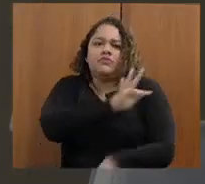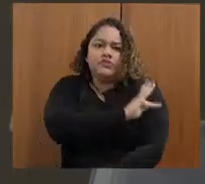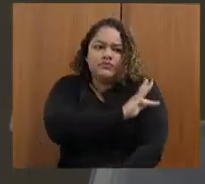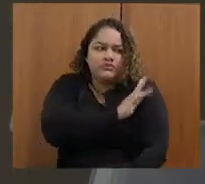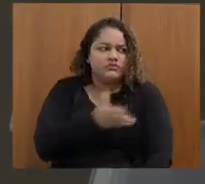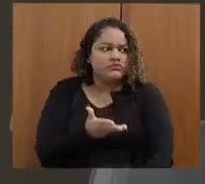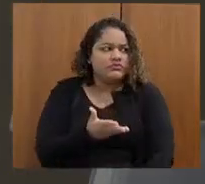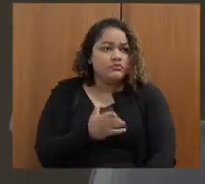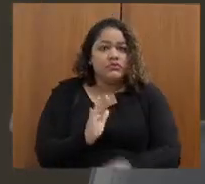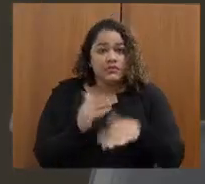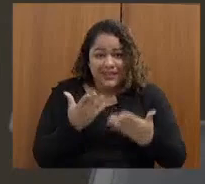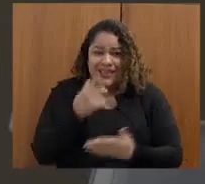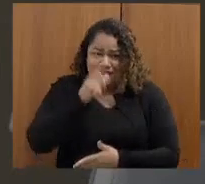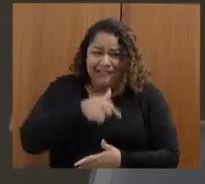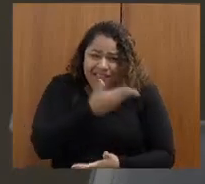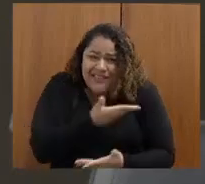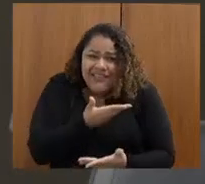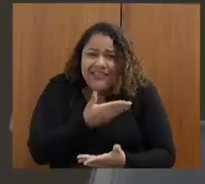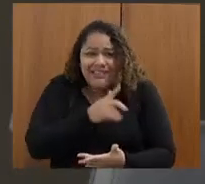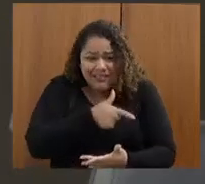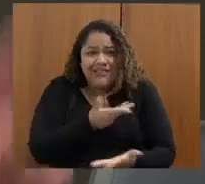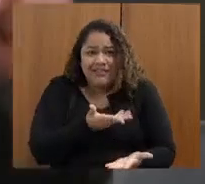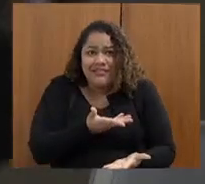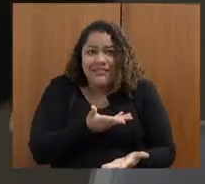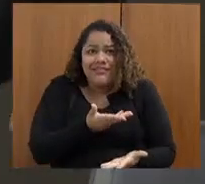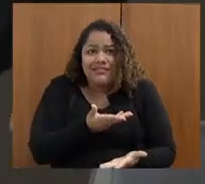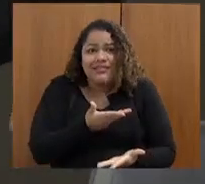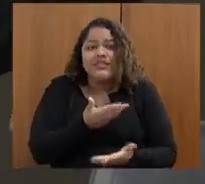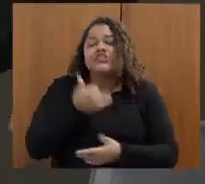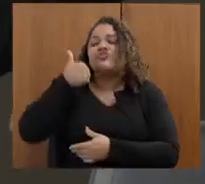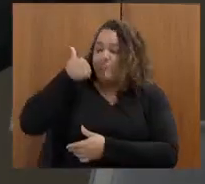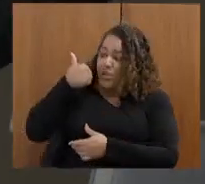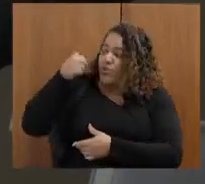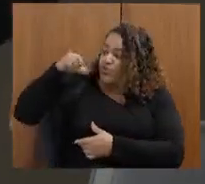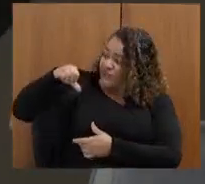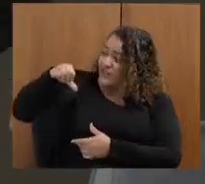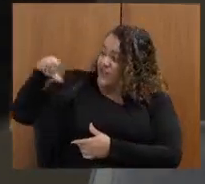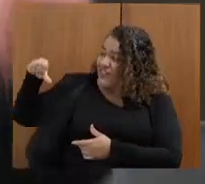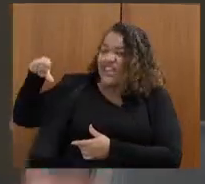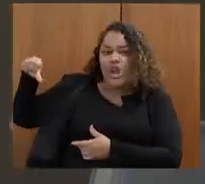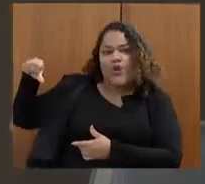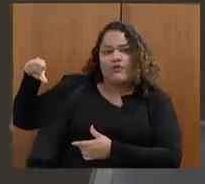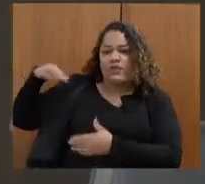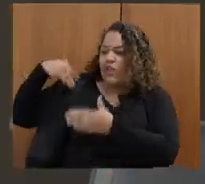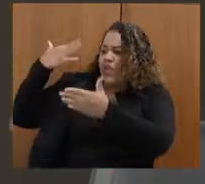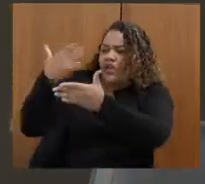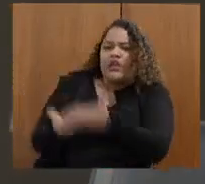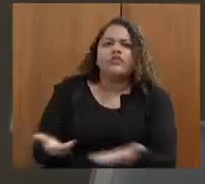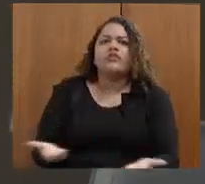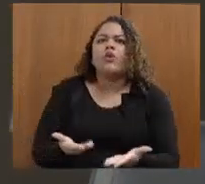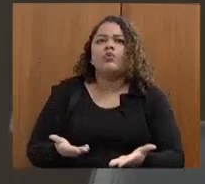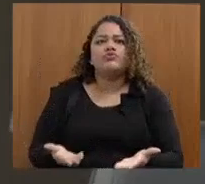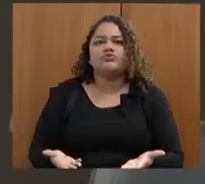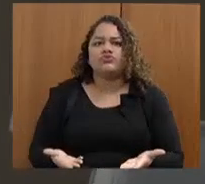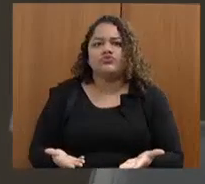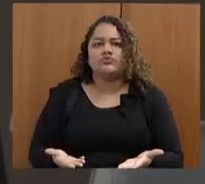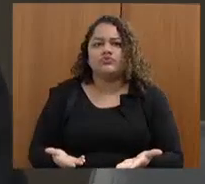lei de responsabilidade responsabilidade fiscal desde 19998 para cá não